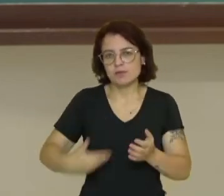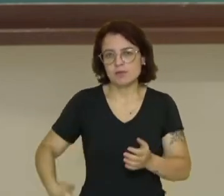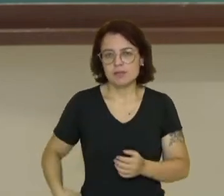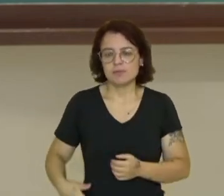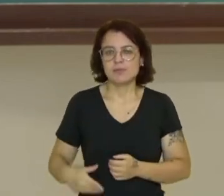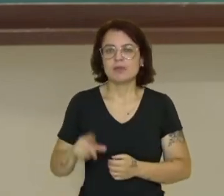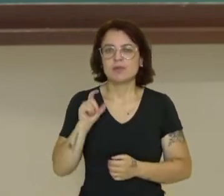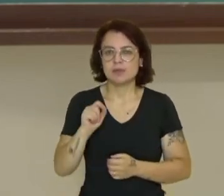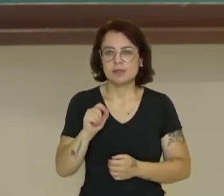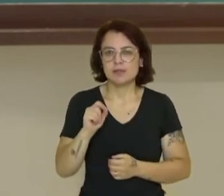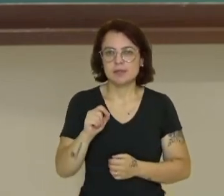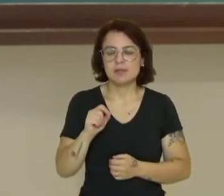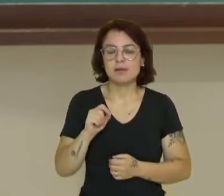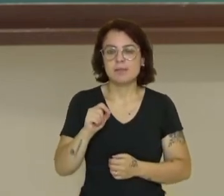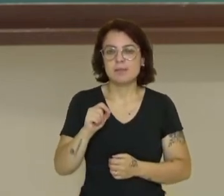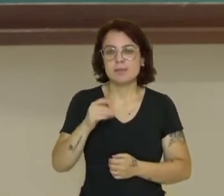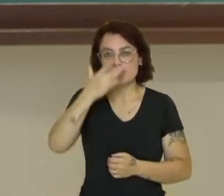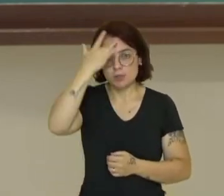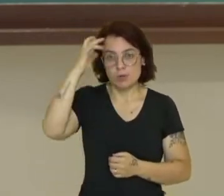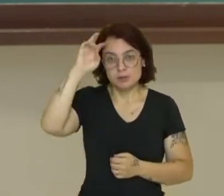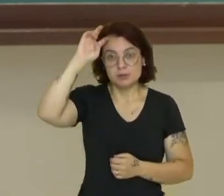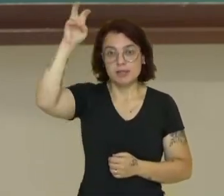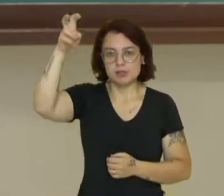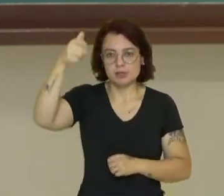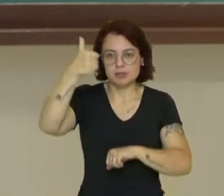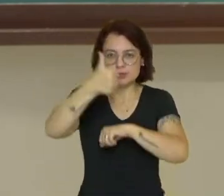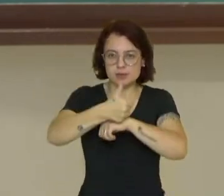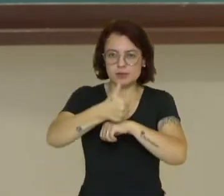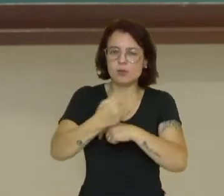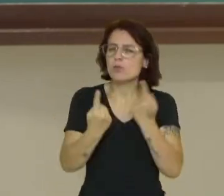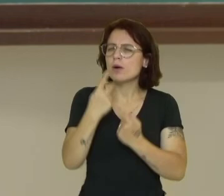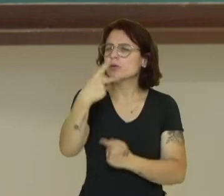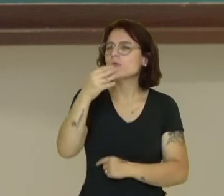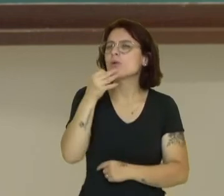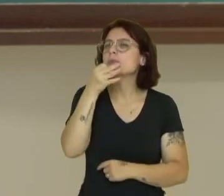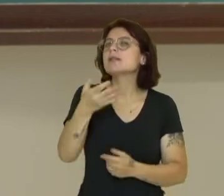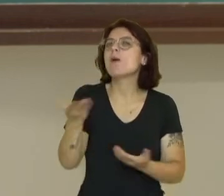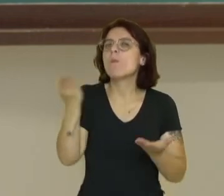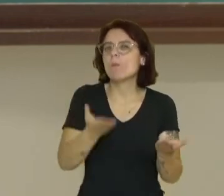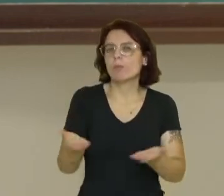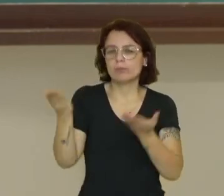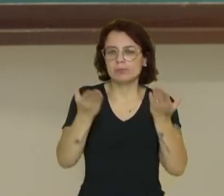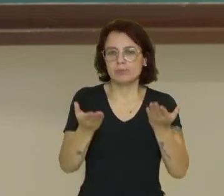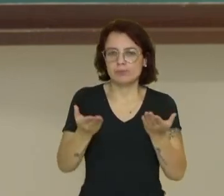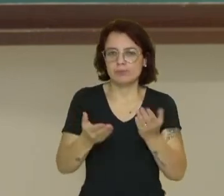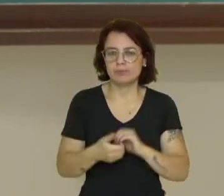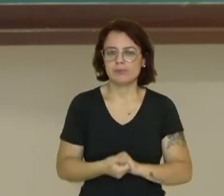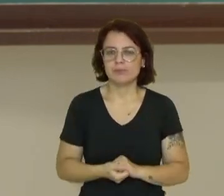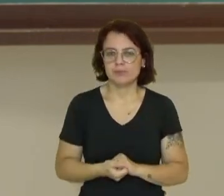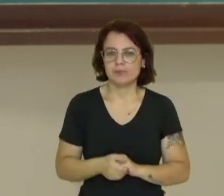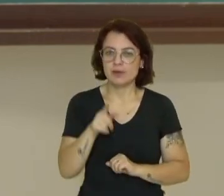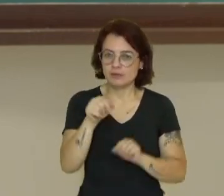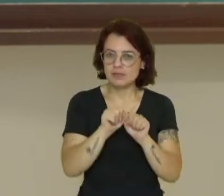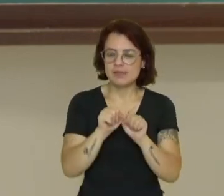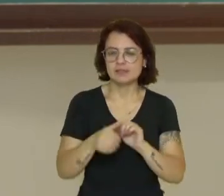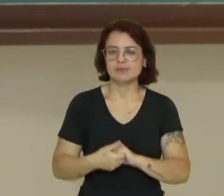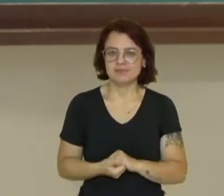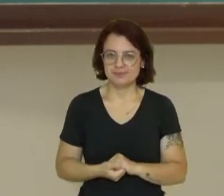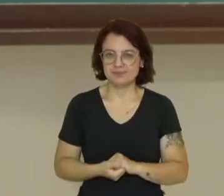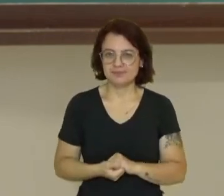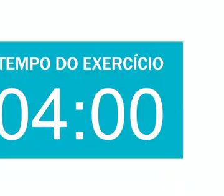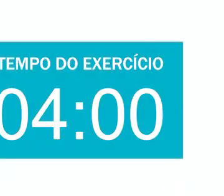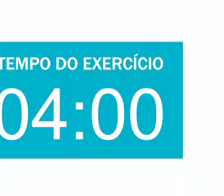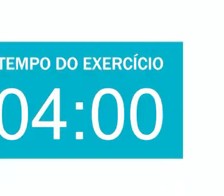que é aquele líder intelectual. Qual que é a sua opinião em relação a isso, certo? Agora é com você, então.